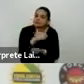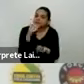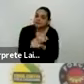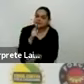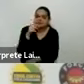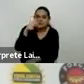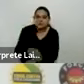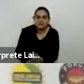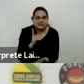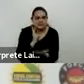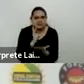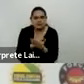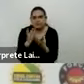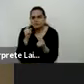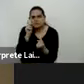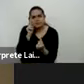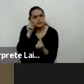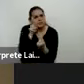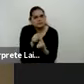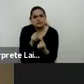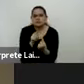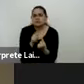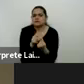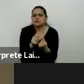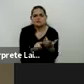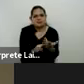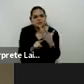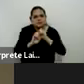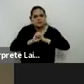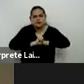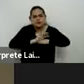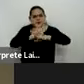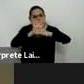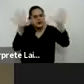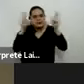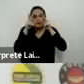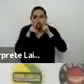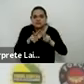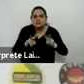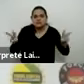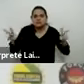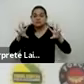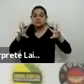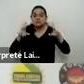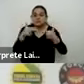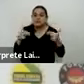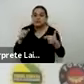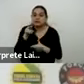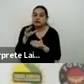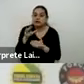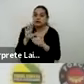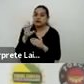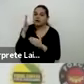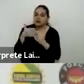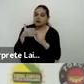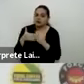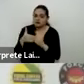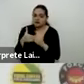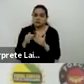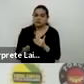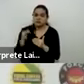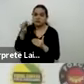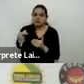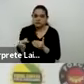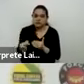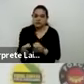muito objetivo, nos elucidando, dando assim uma visão já do que vai acontecer para frente. E o nosso trabalhador precisa